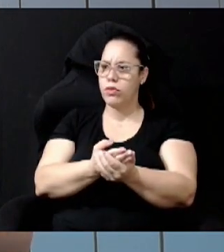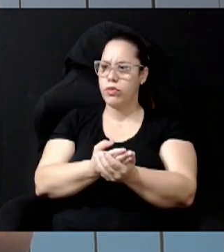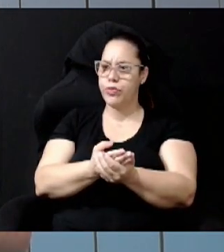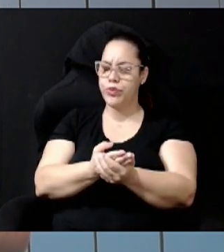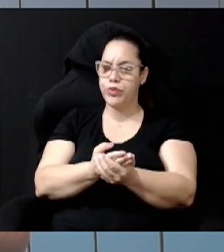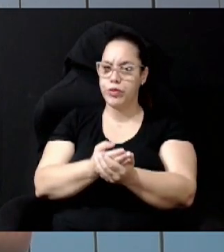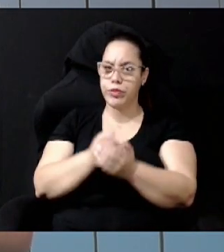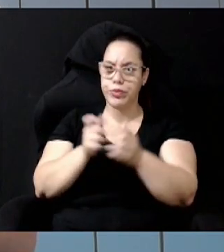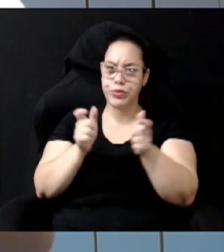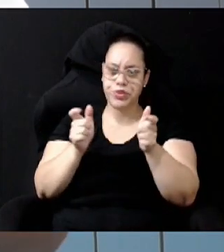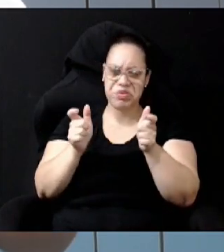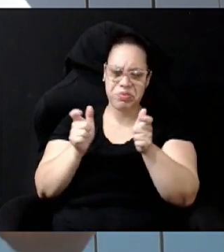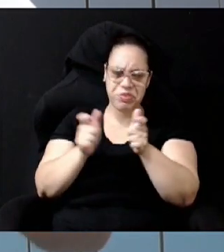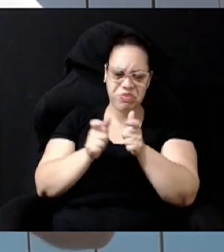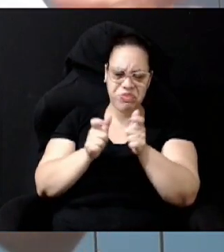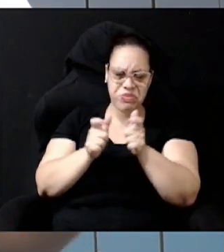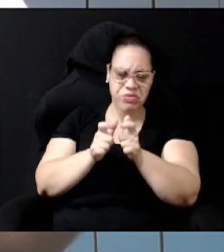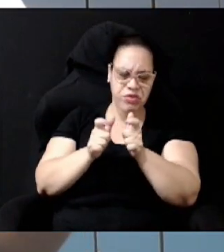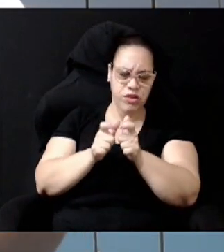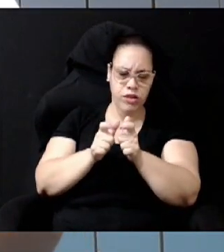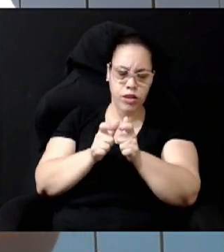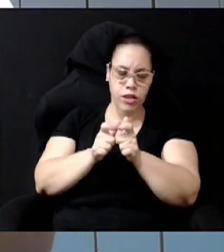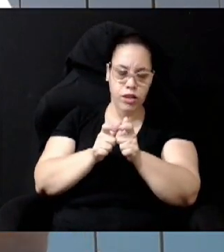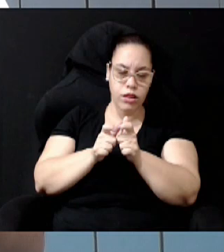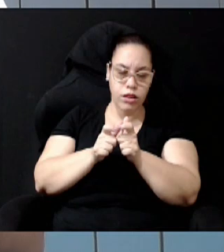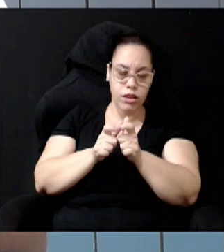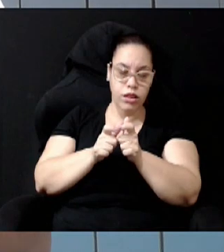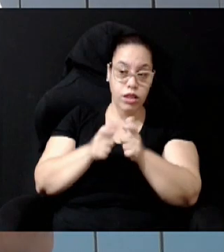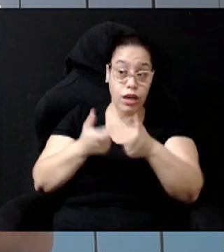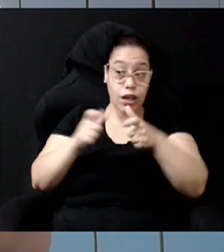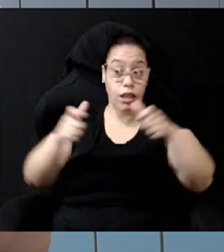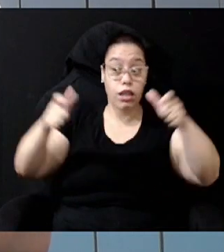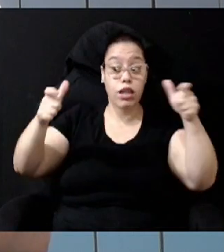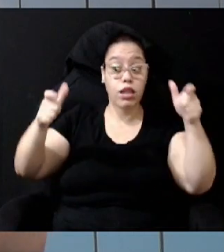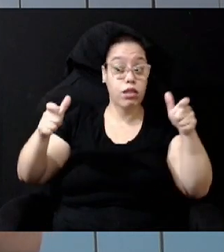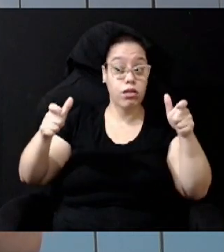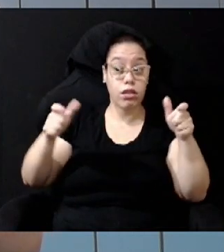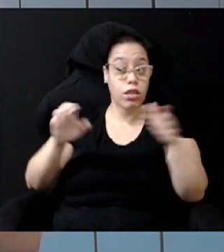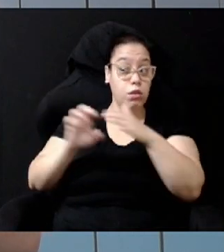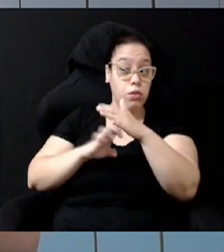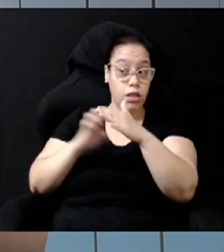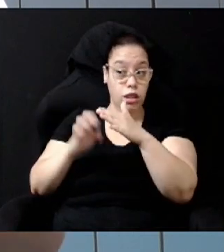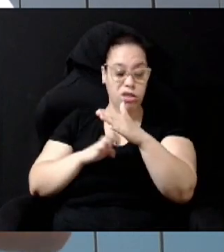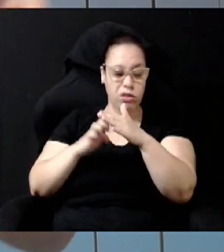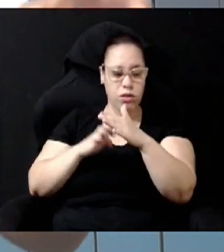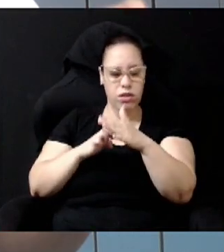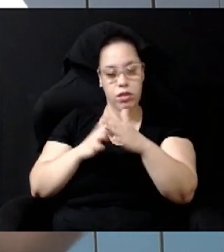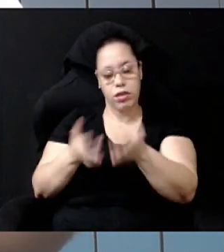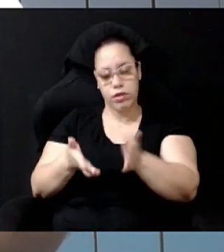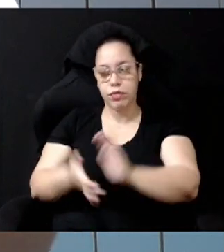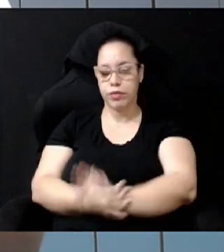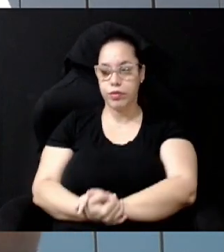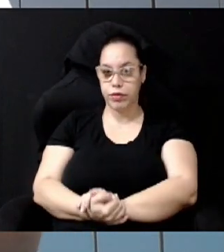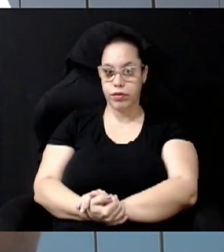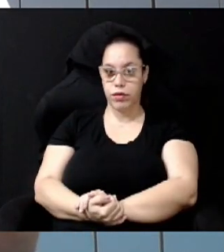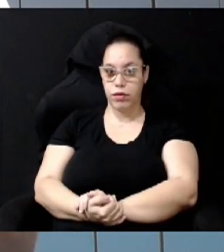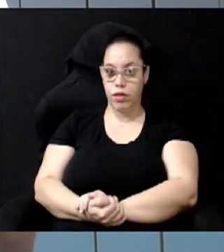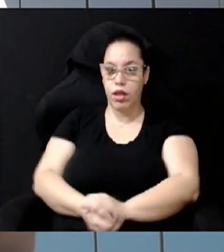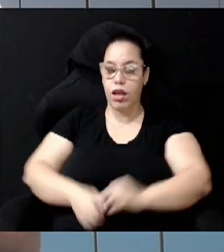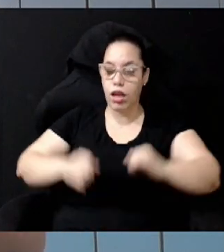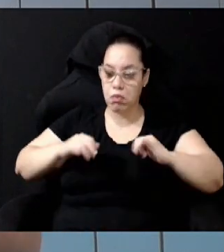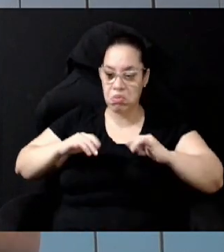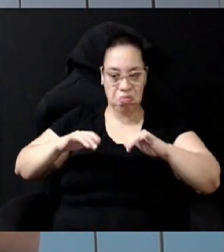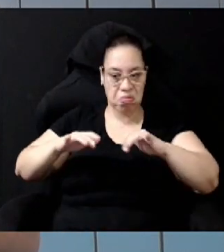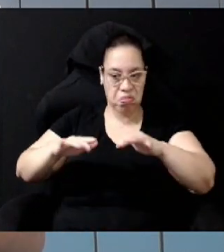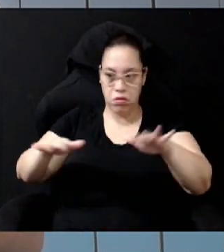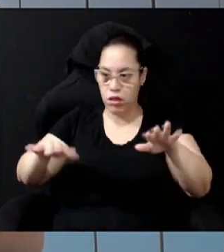de menor monta, que não essas grandes represas, mas que seja espalhadas em todos os